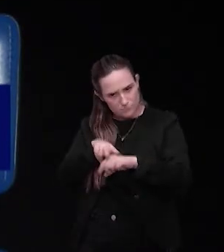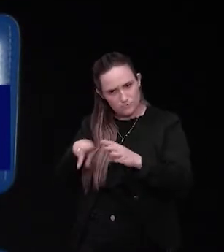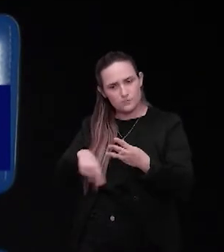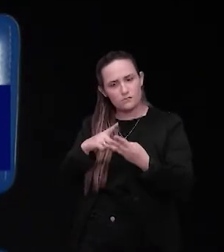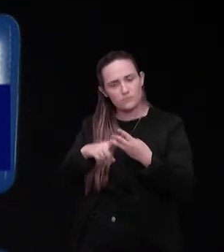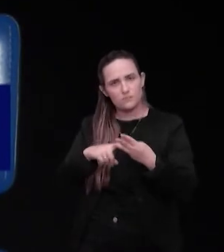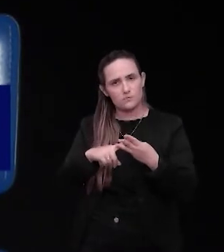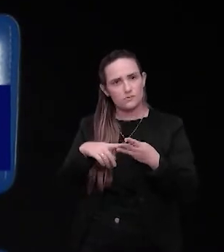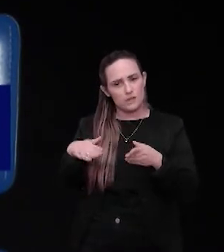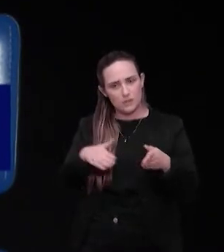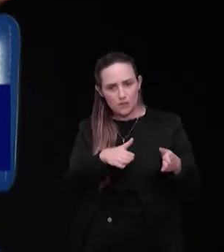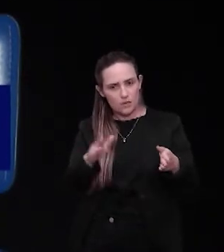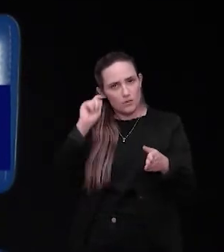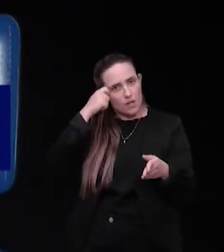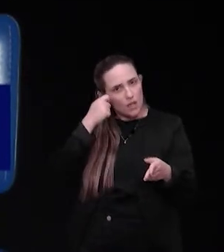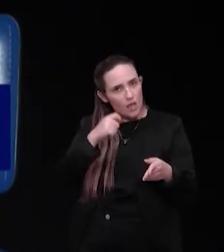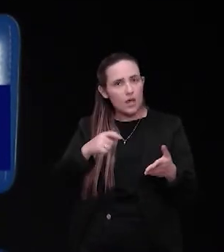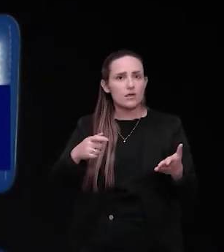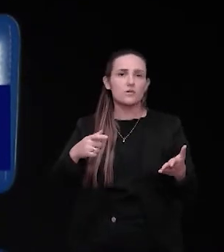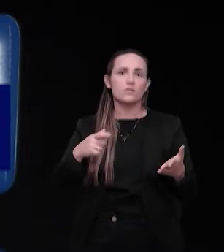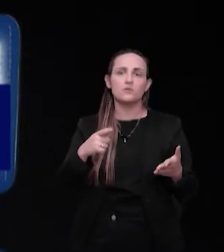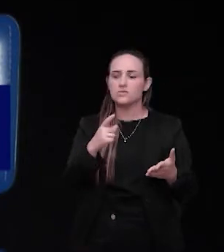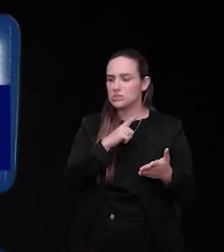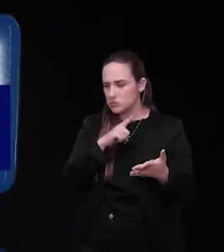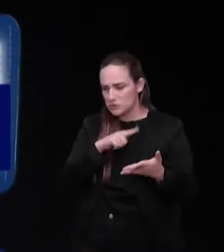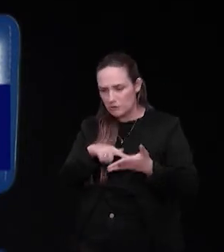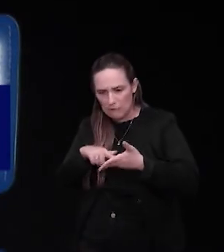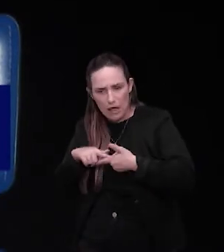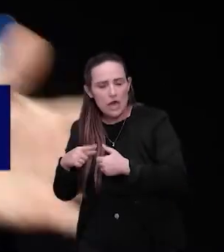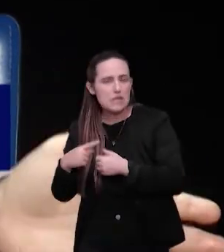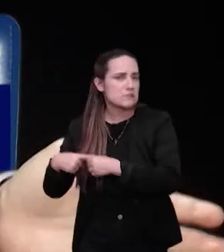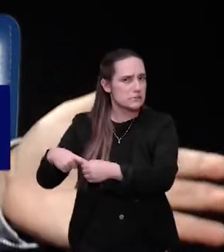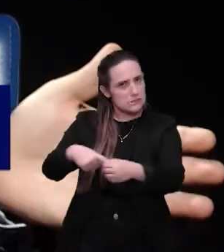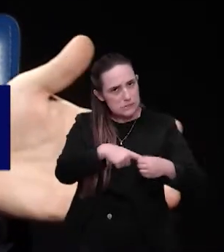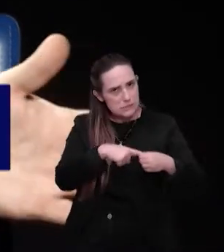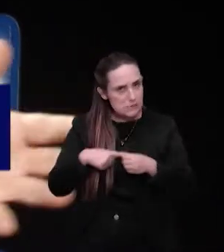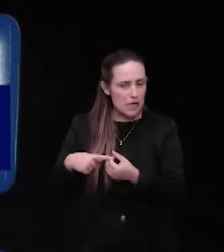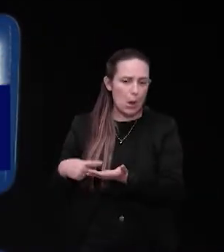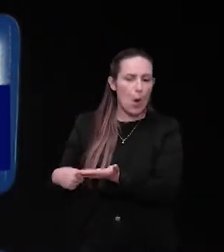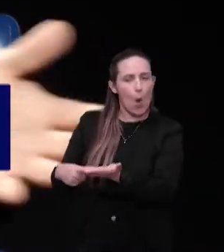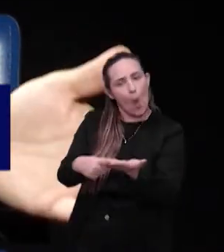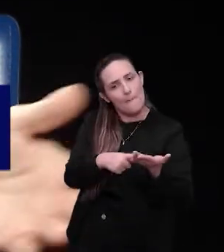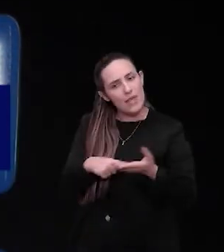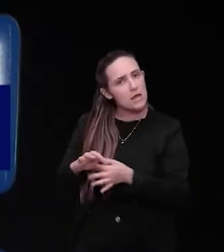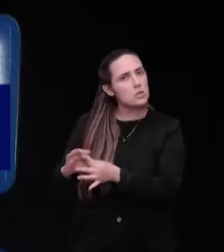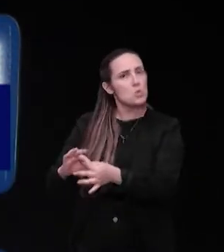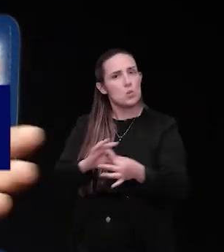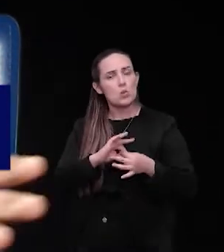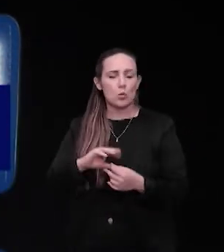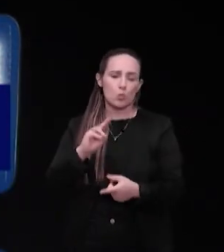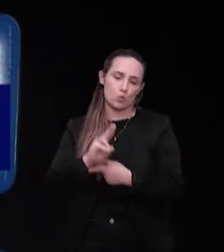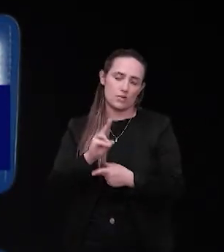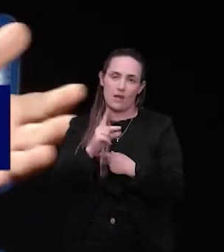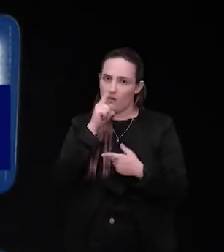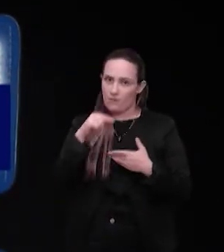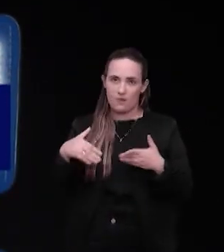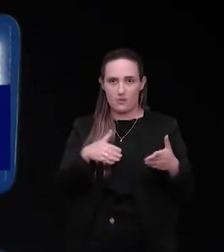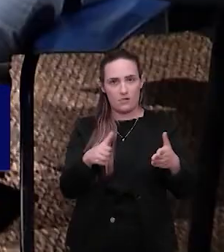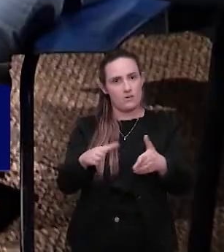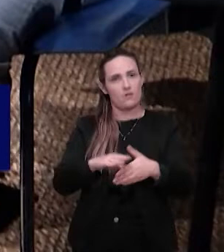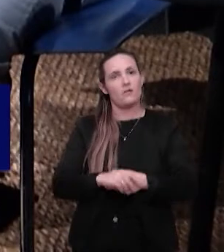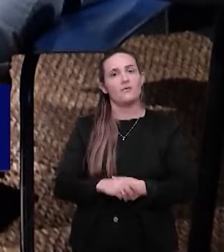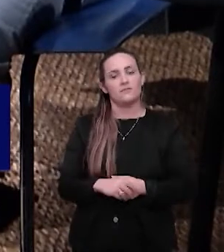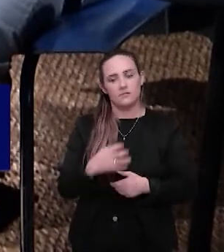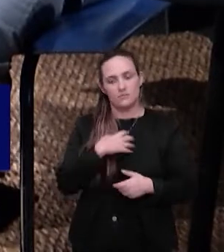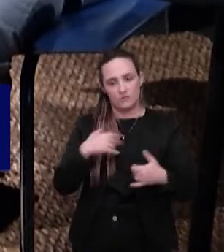Verde, Rio Negro, para que trabalhássemos de forma concertada para poder preservar o que é hoje nosso e é motivo de orgulho e até...